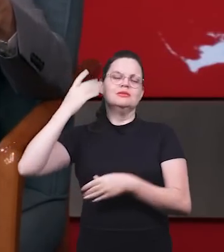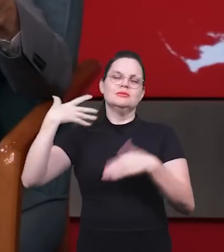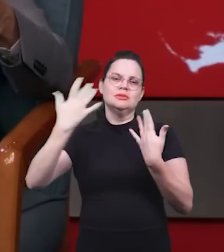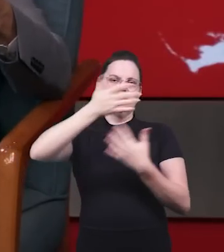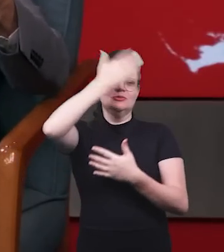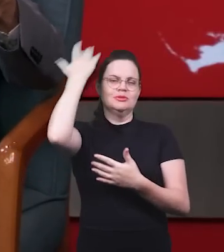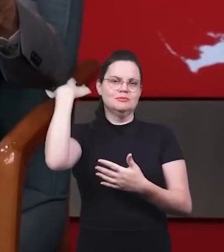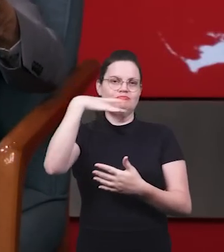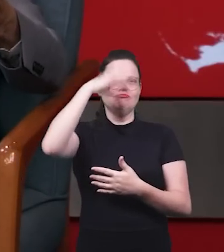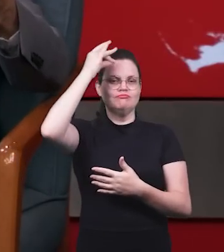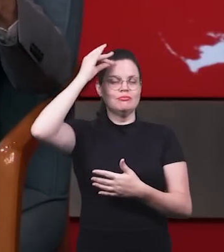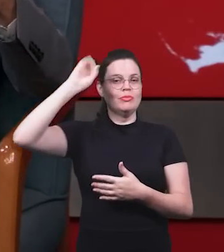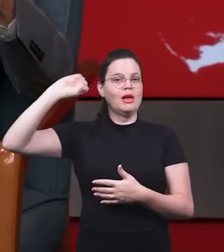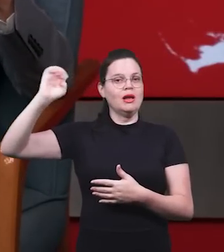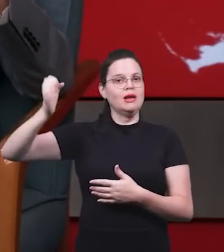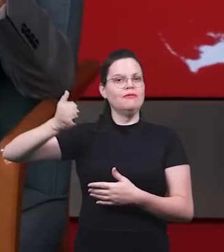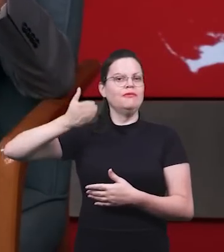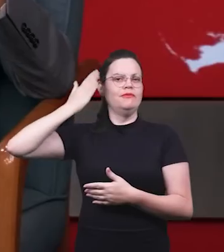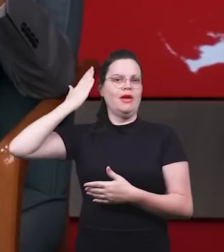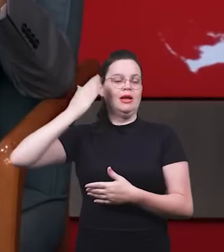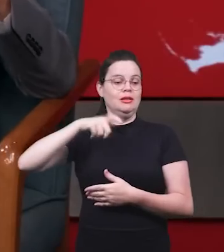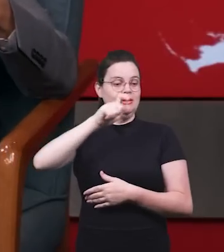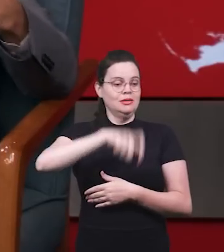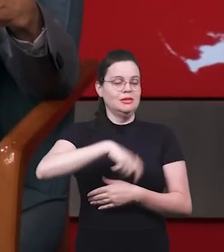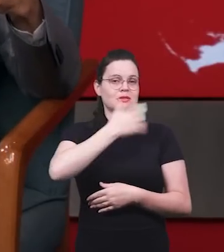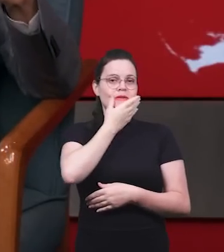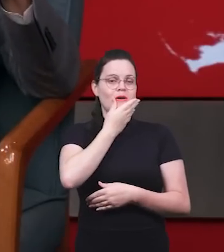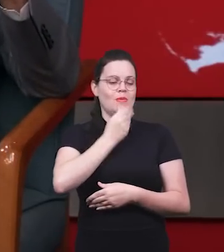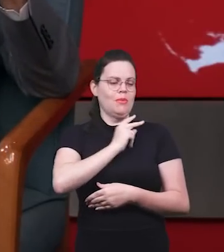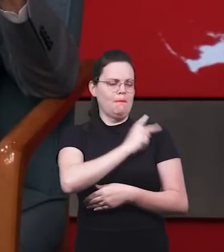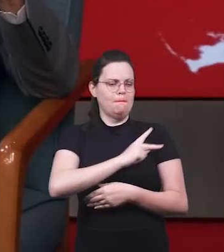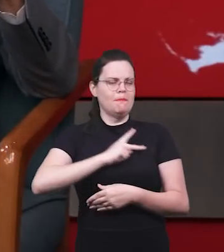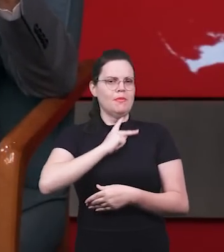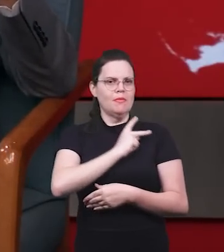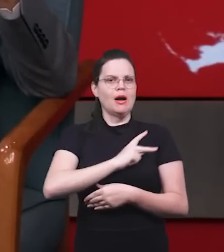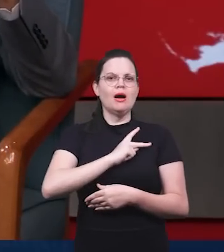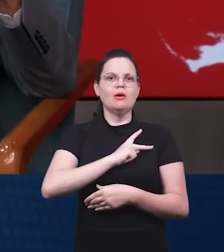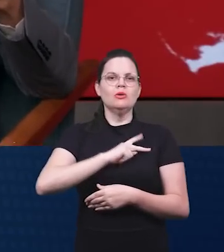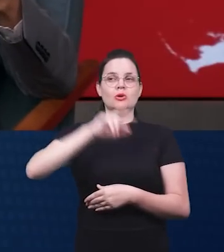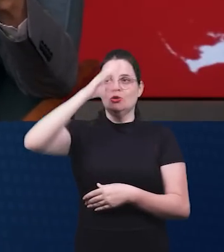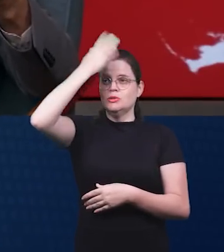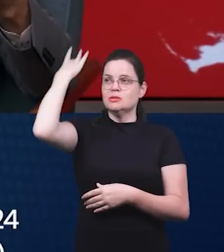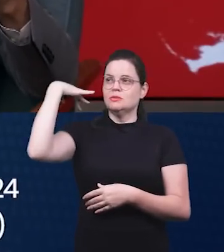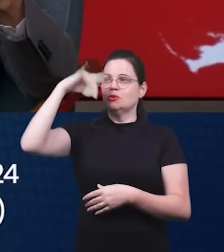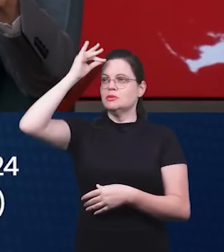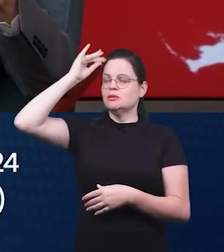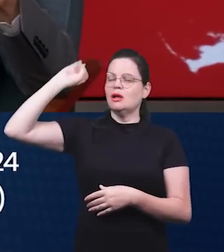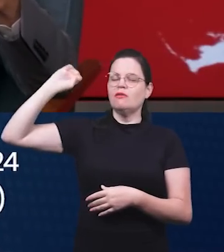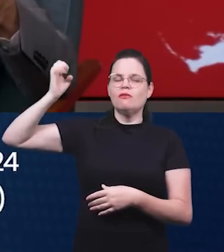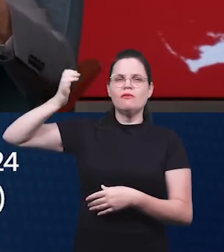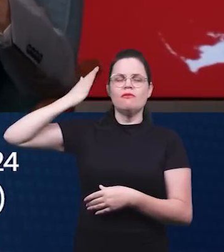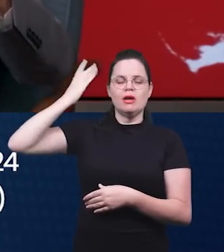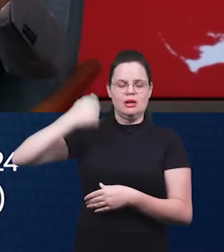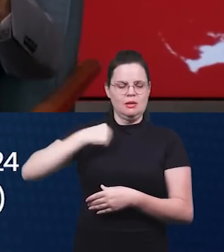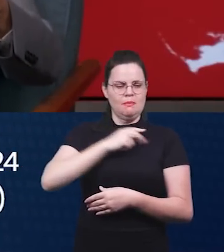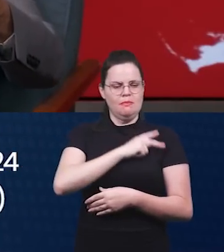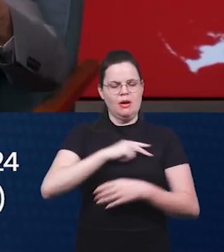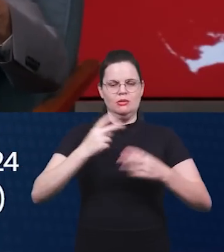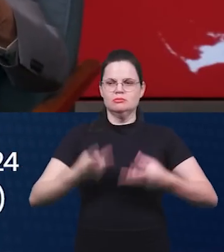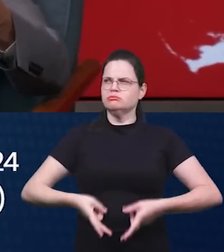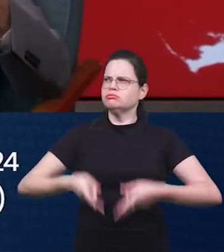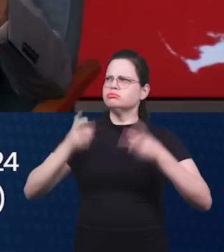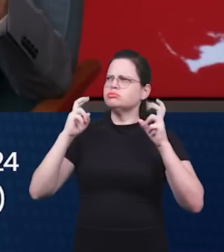o Espírito Santo revela a Paulo a doutrina da igreja e Paulo observa aquilo que o Espírito Santo